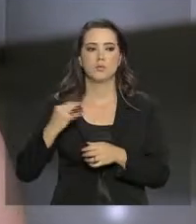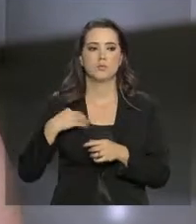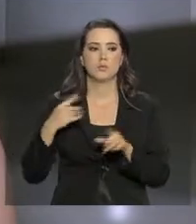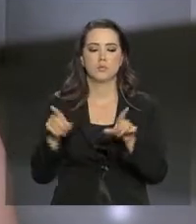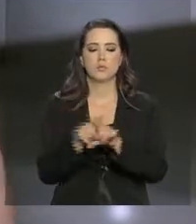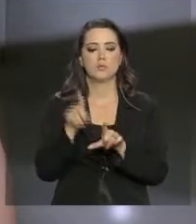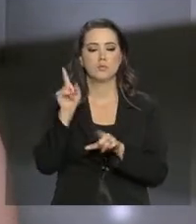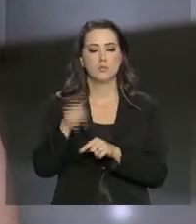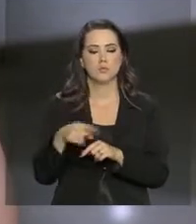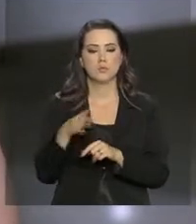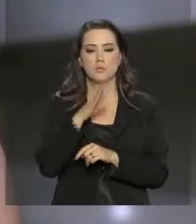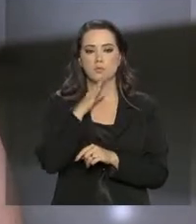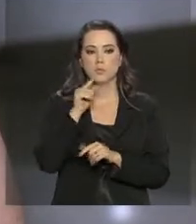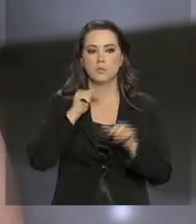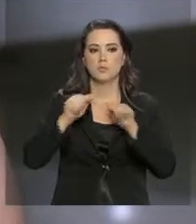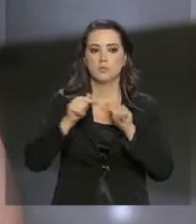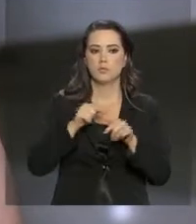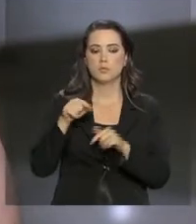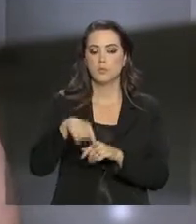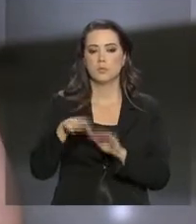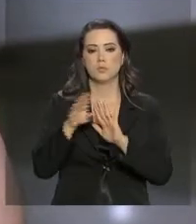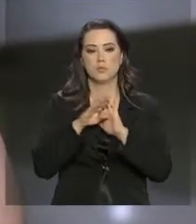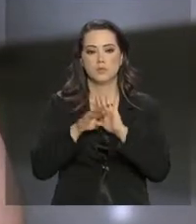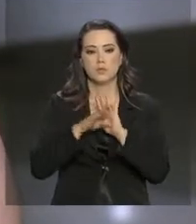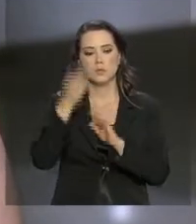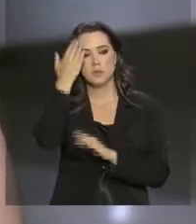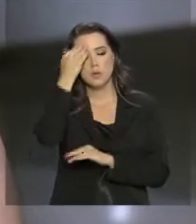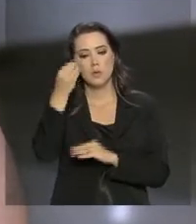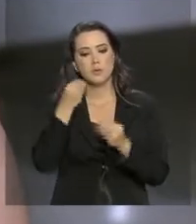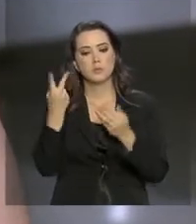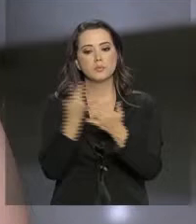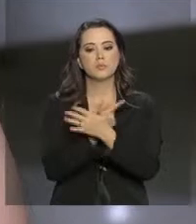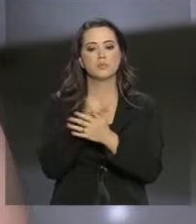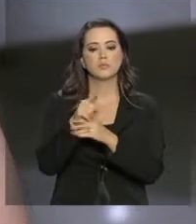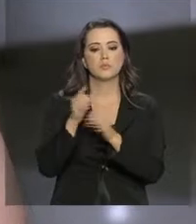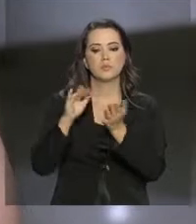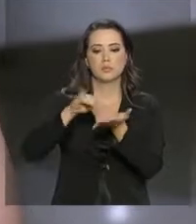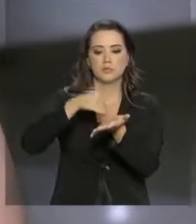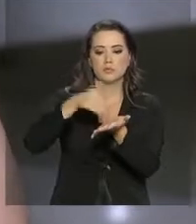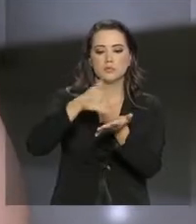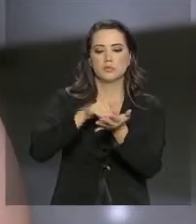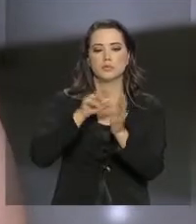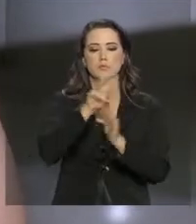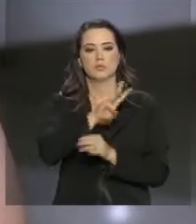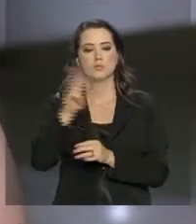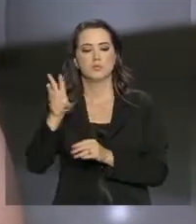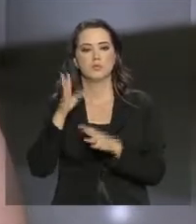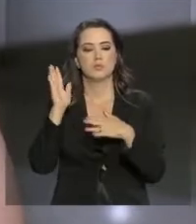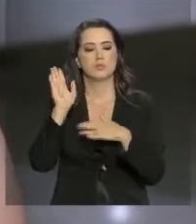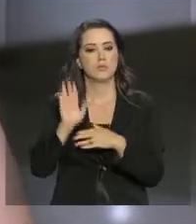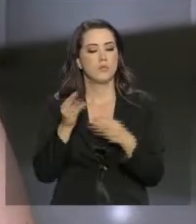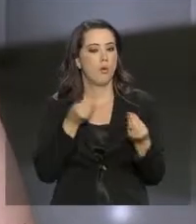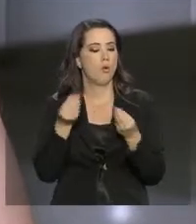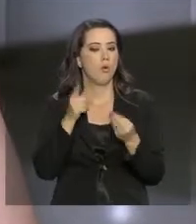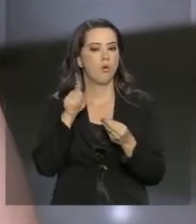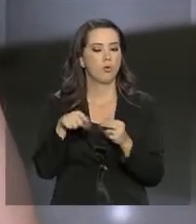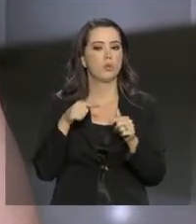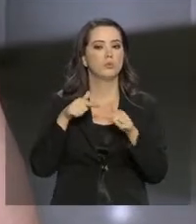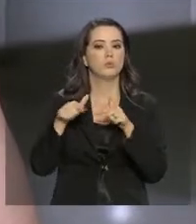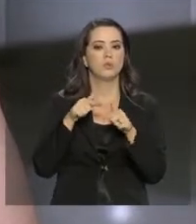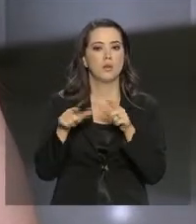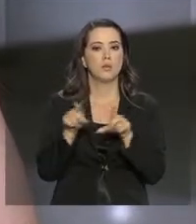para que conheça o programa é saibam como ele funciona como se inscrever na plataforma como dizem os desenvolver ações voluntárias